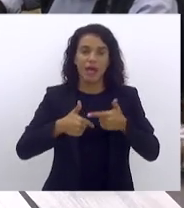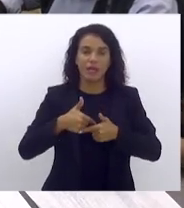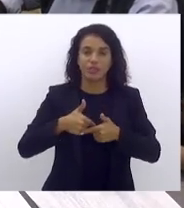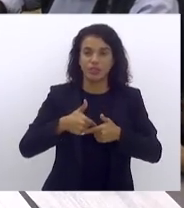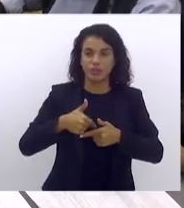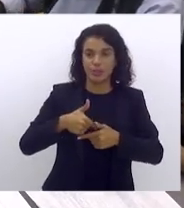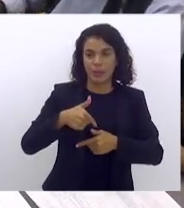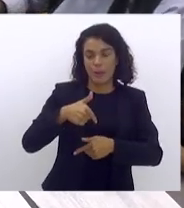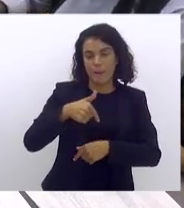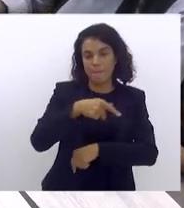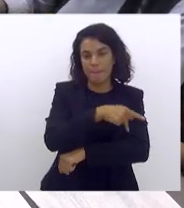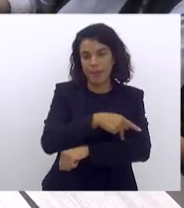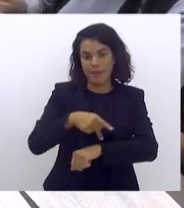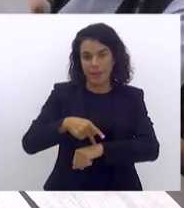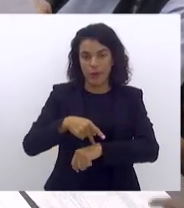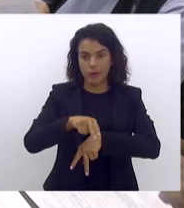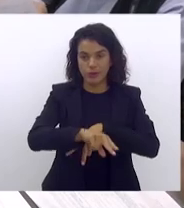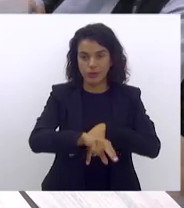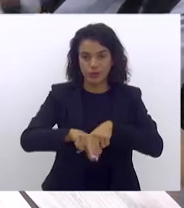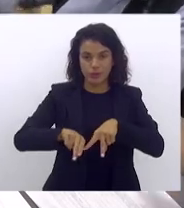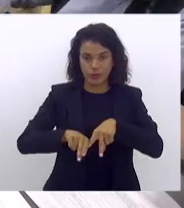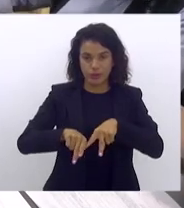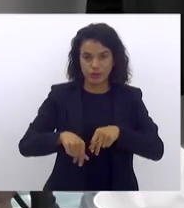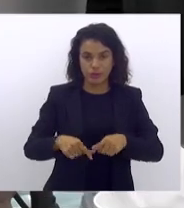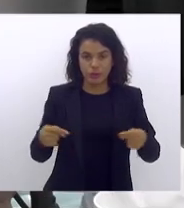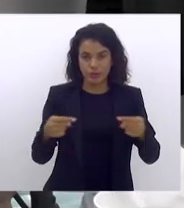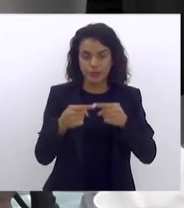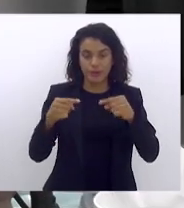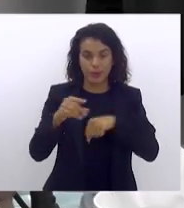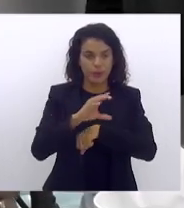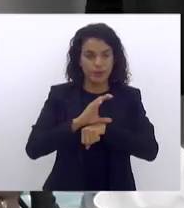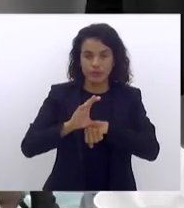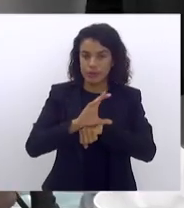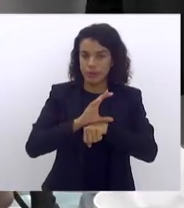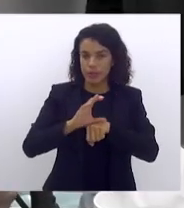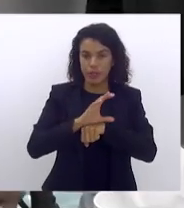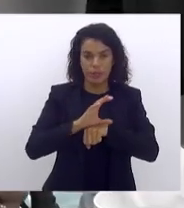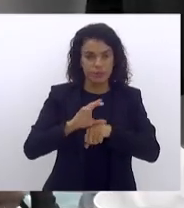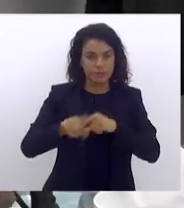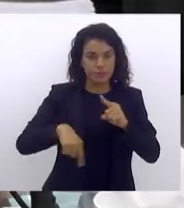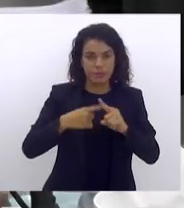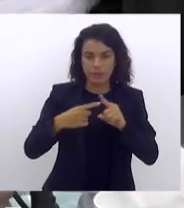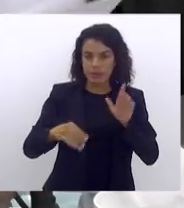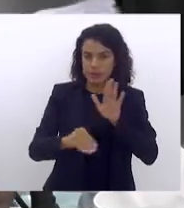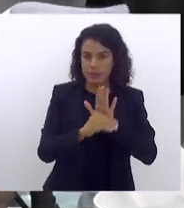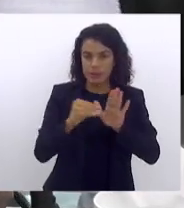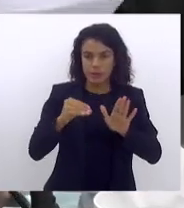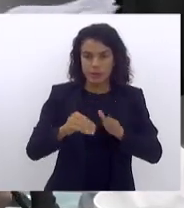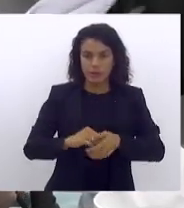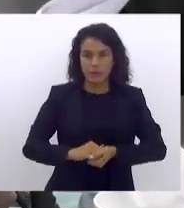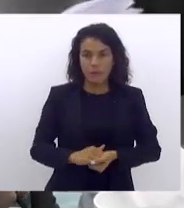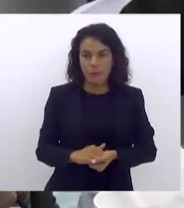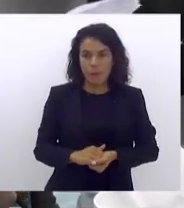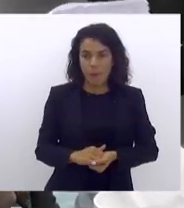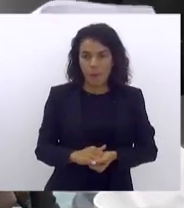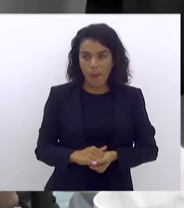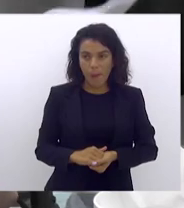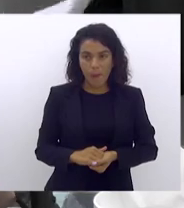gênero. O parecer é pela constitucionalidade, com emendas, concluindo por substitutivo.